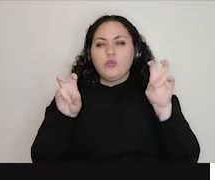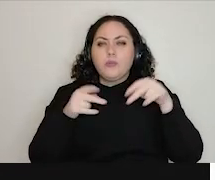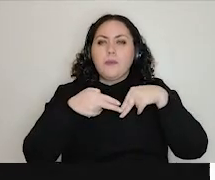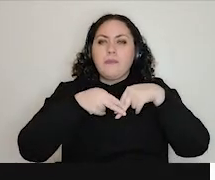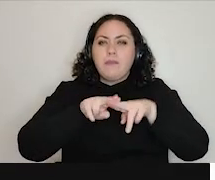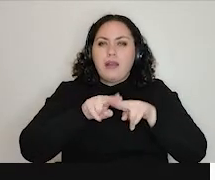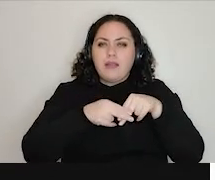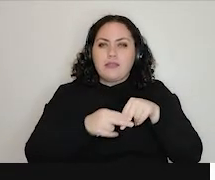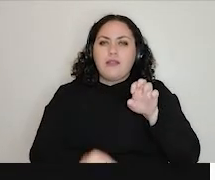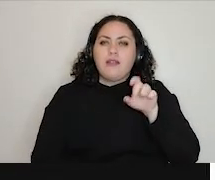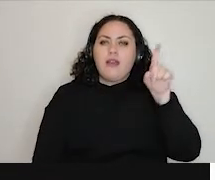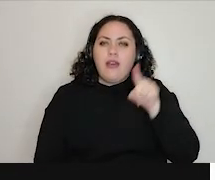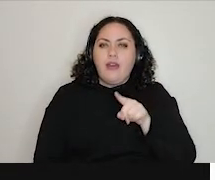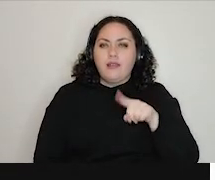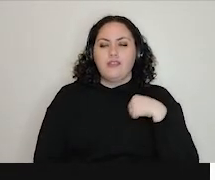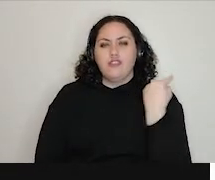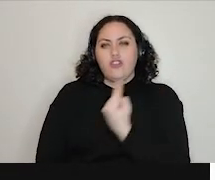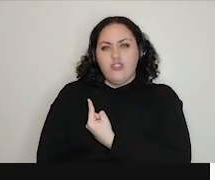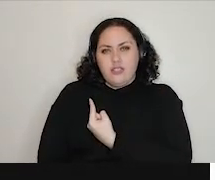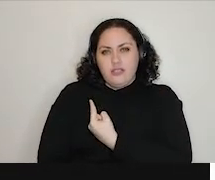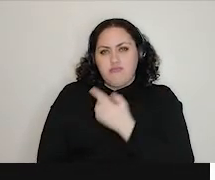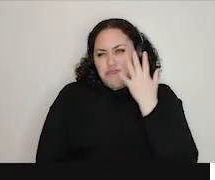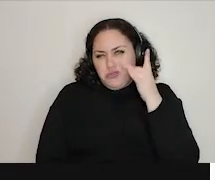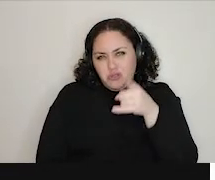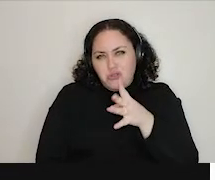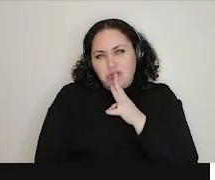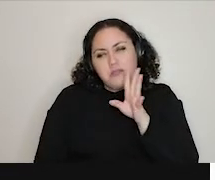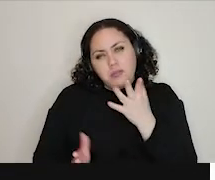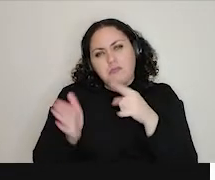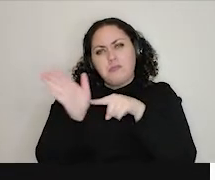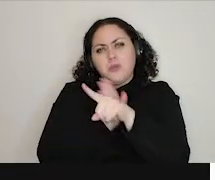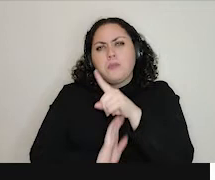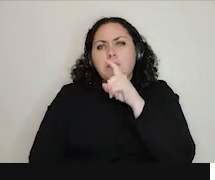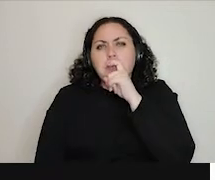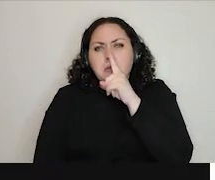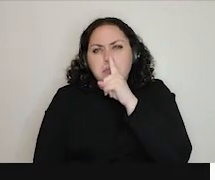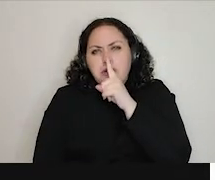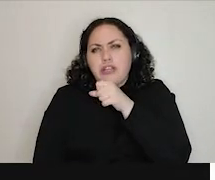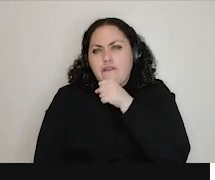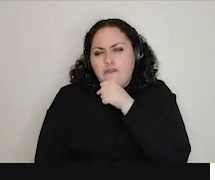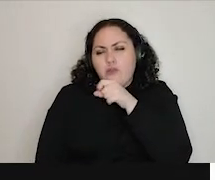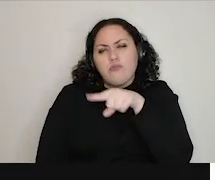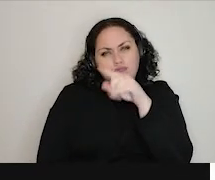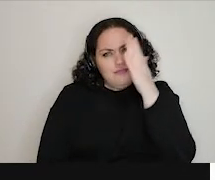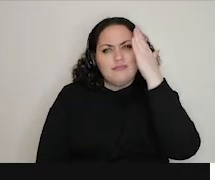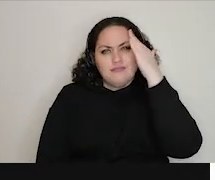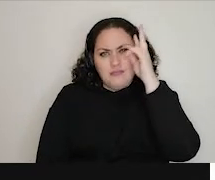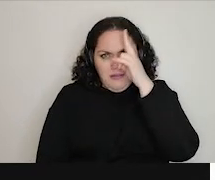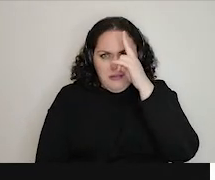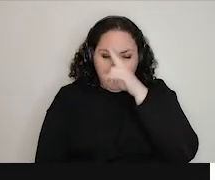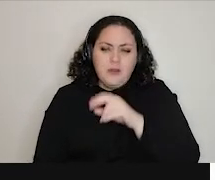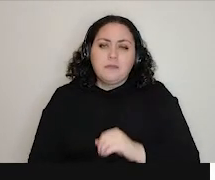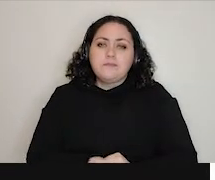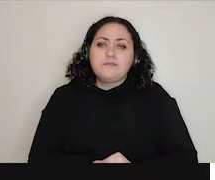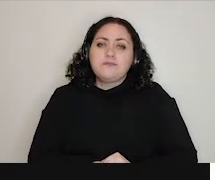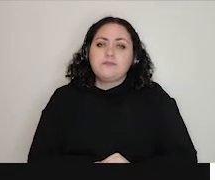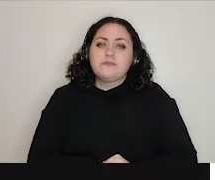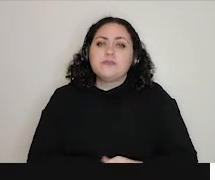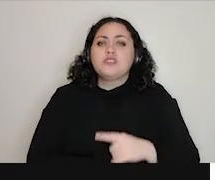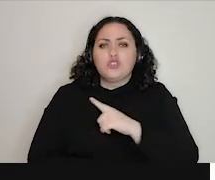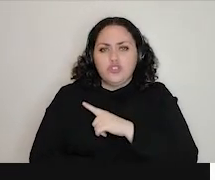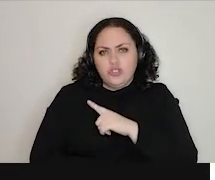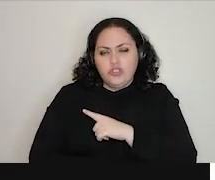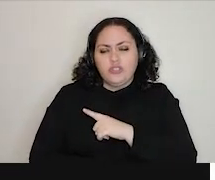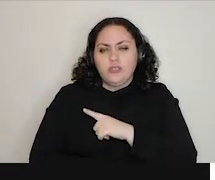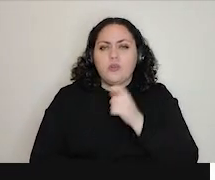programa no SBT que se chamava Praça é Nossa, não sei se alguém já ouviu falar, mas perguntem para os avós, para os pais de vocês, né, que eles